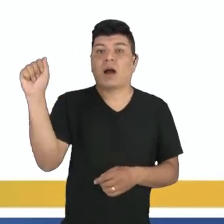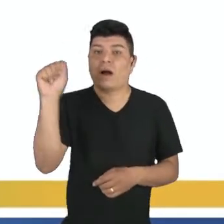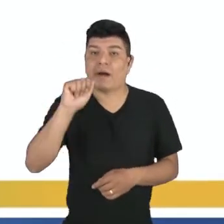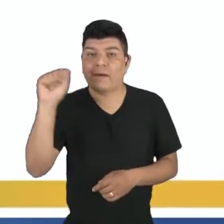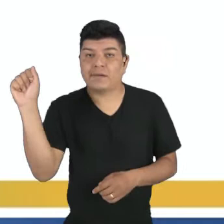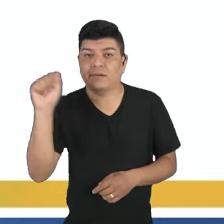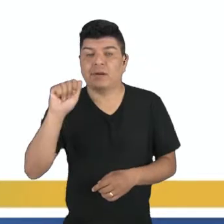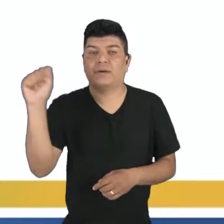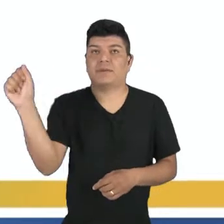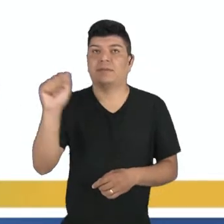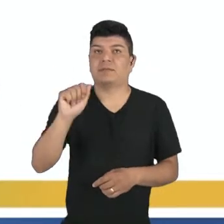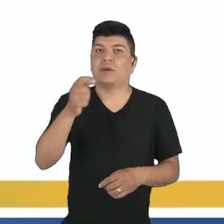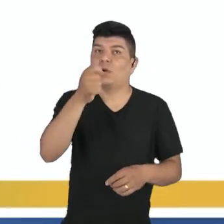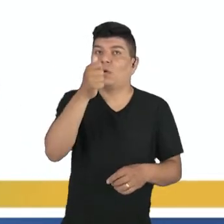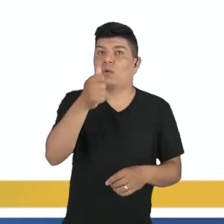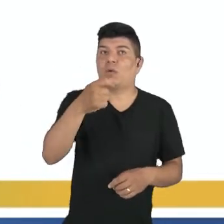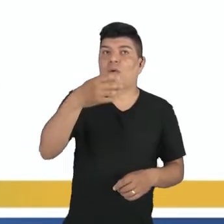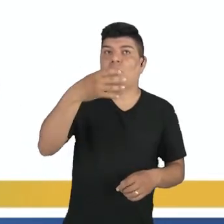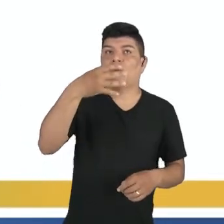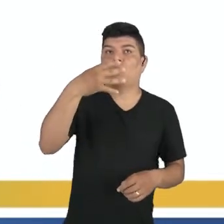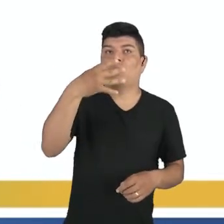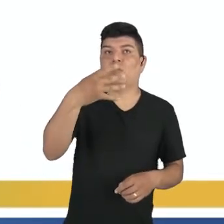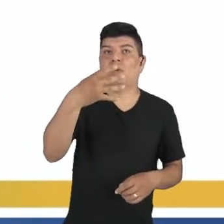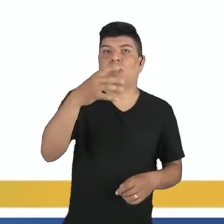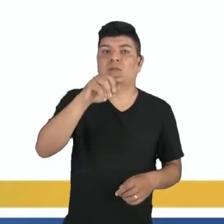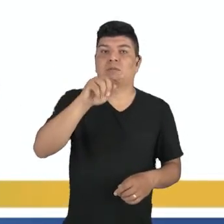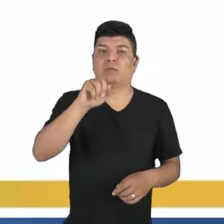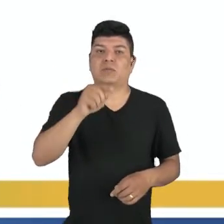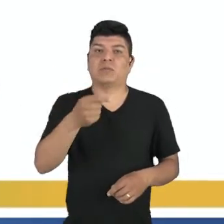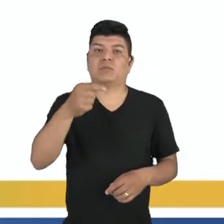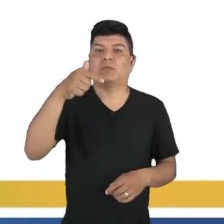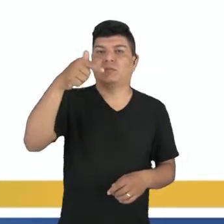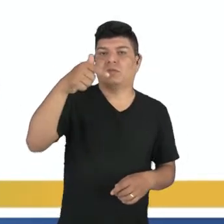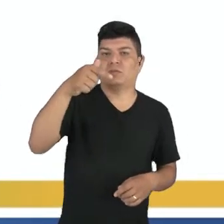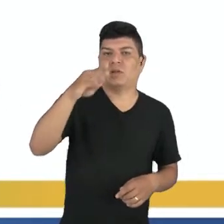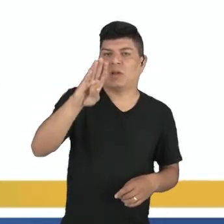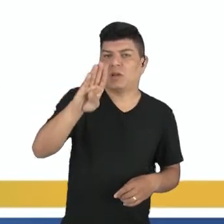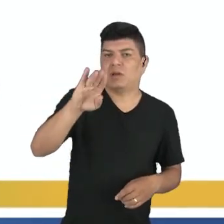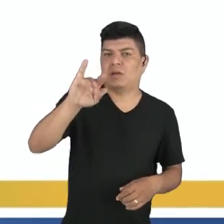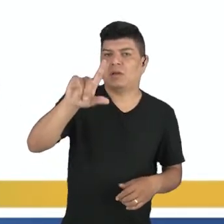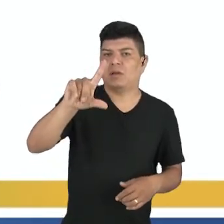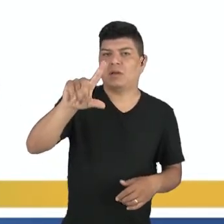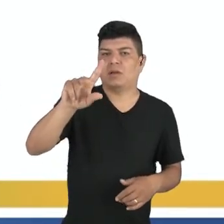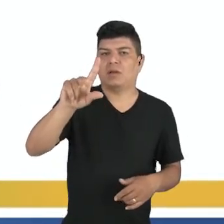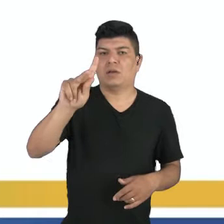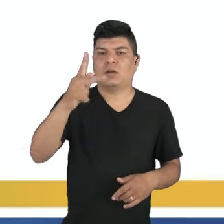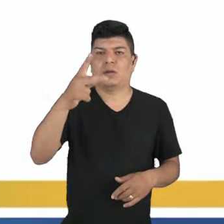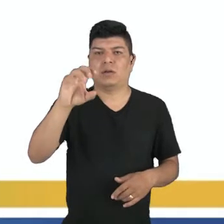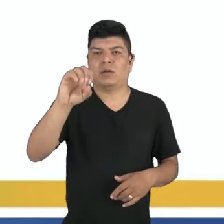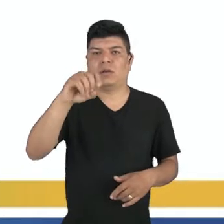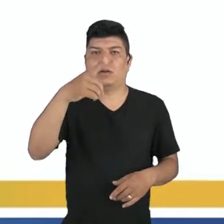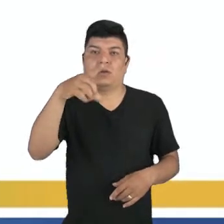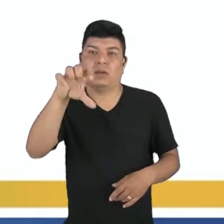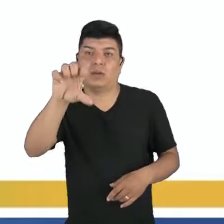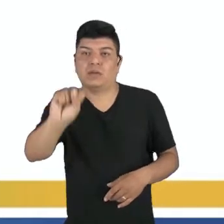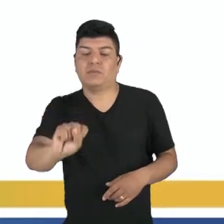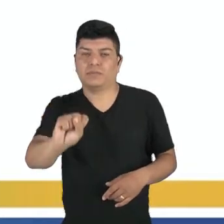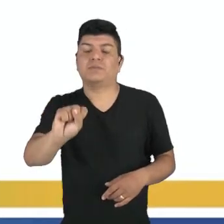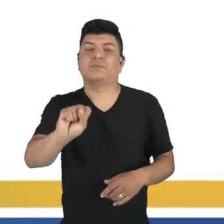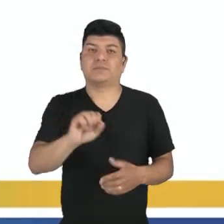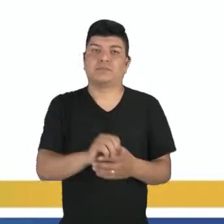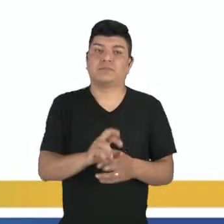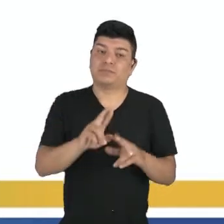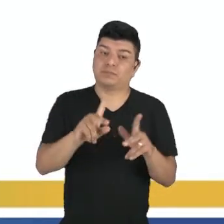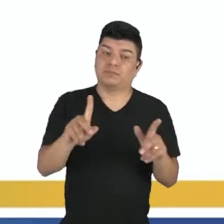já bati a casa dos 4,7 bilhões de habitantes e nesse caso aí ao